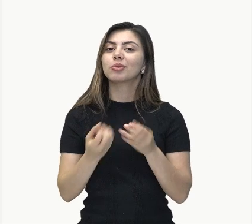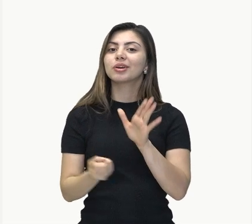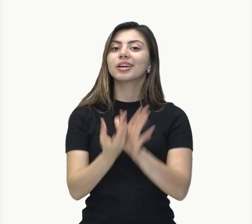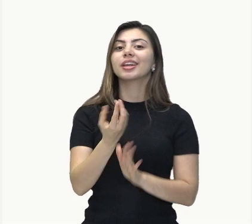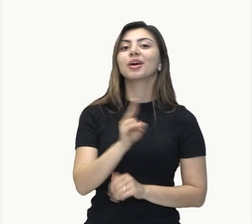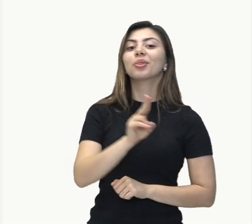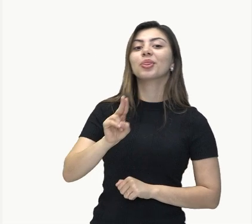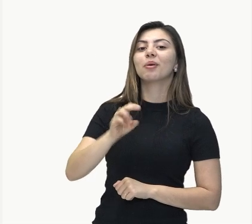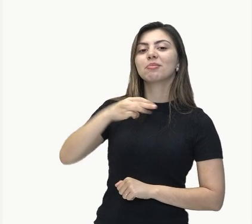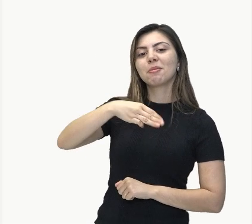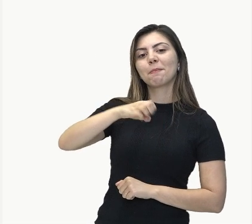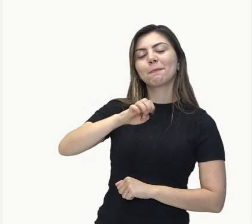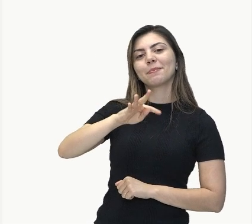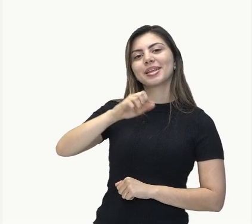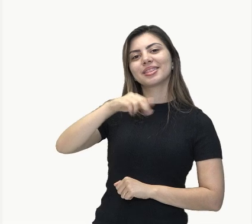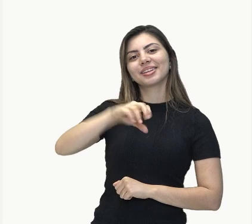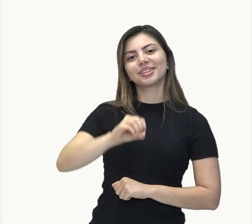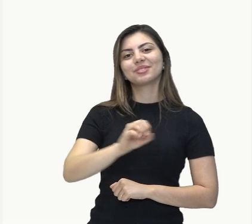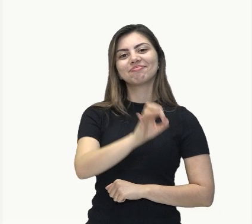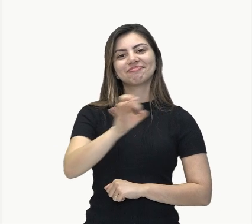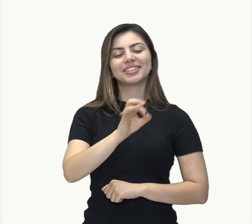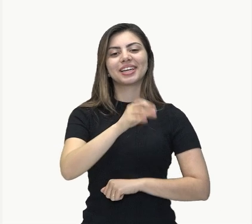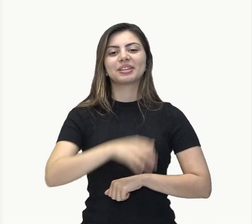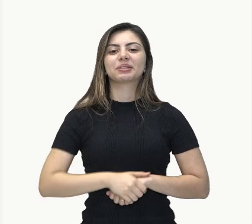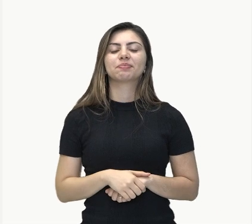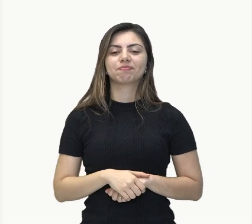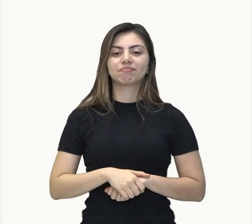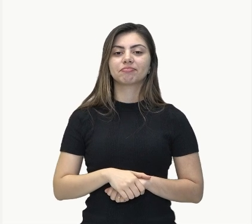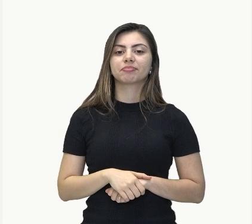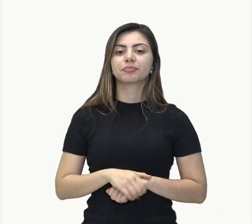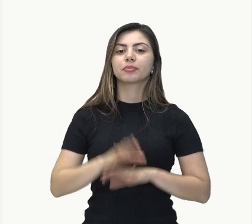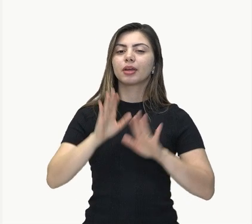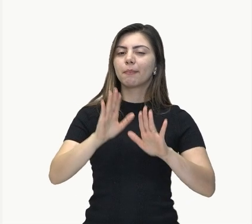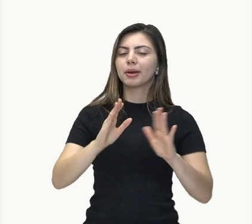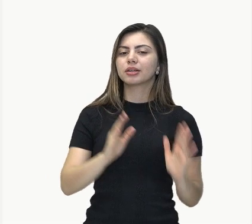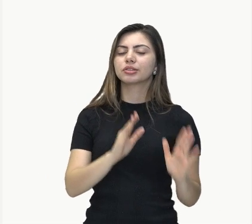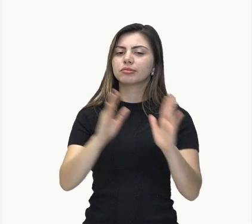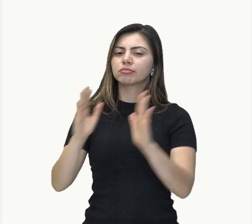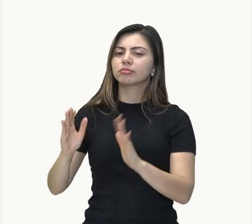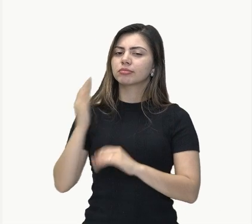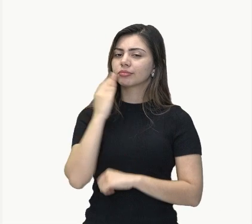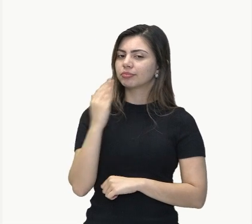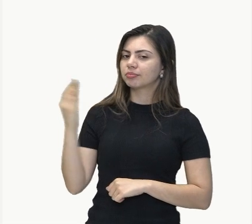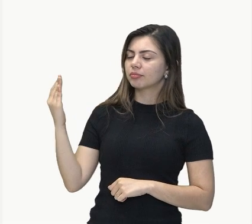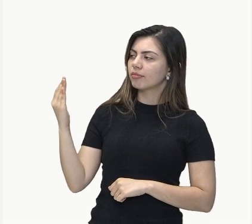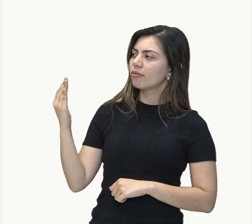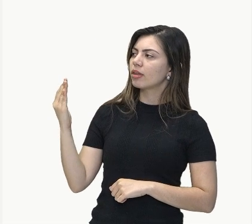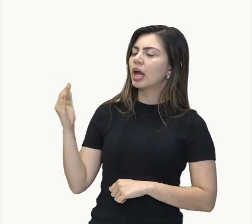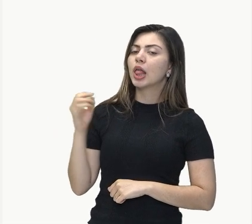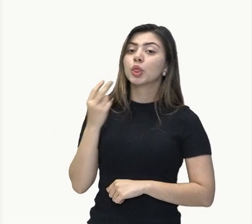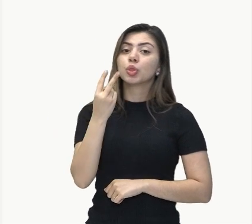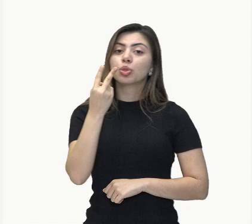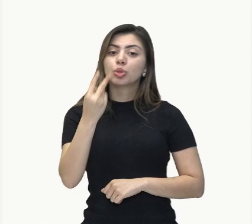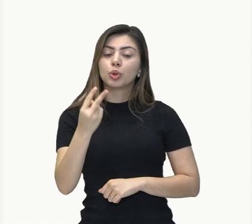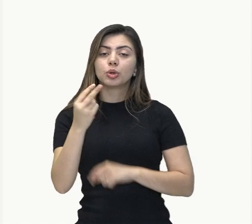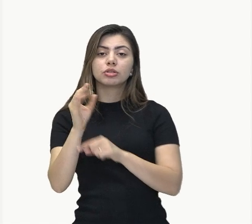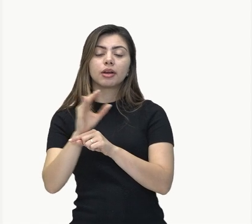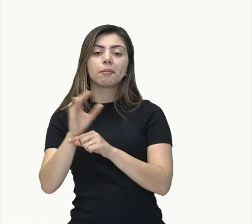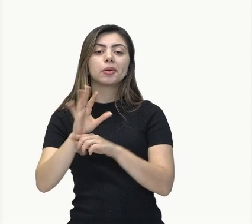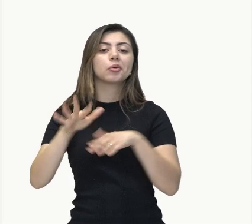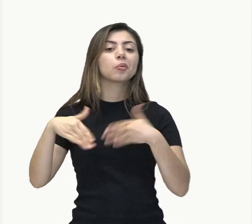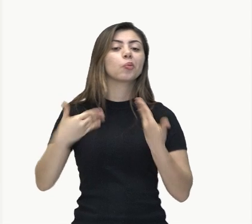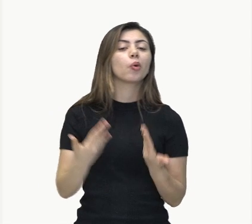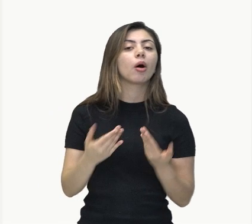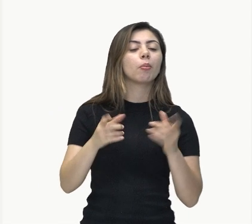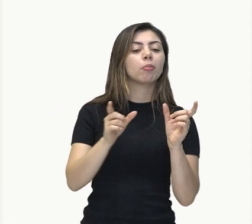Metano, ok? Olha aqui, agora eu tenho 2 carbonos. Qual é o prefixo para